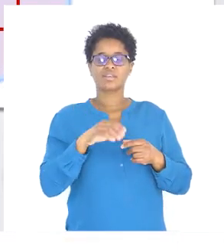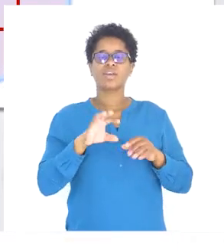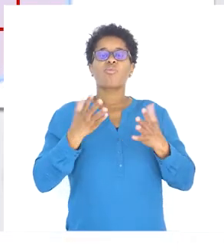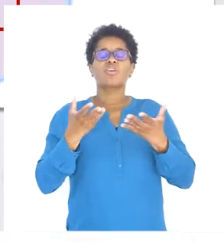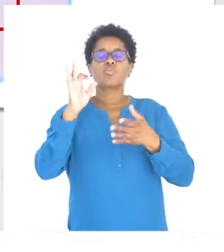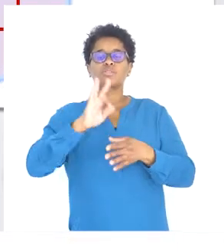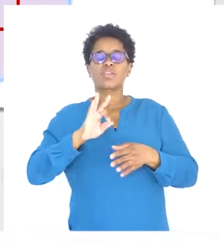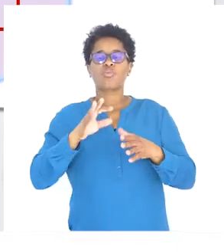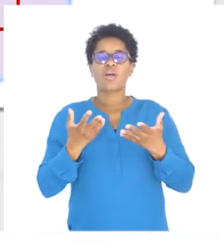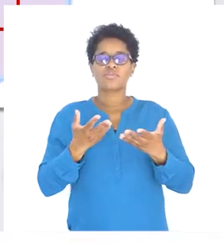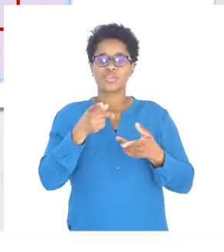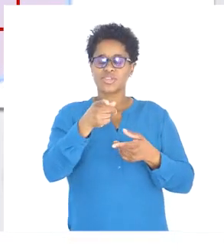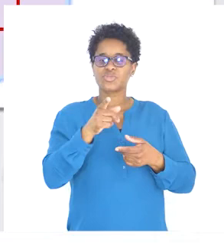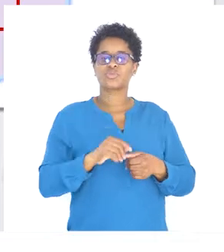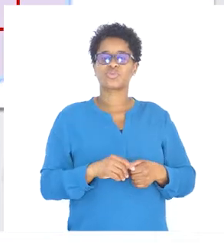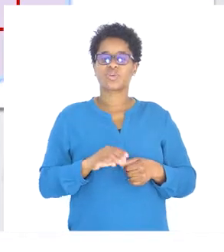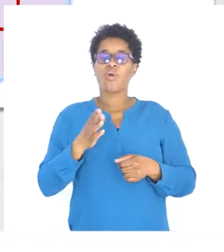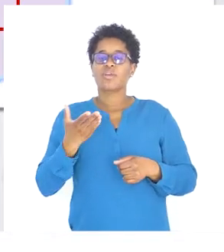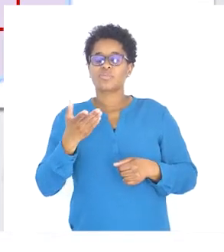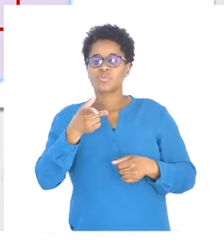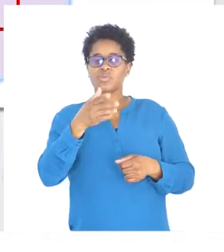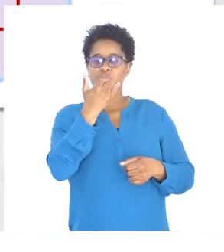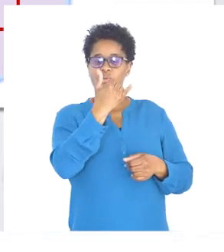porcentos? Isso,